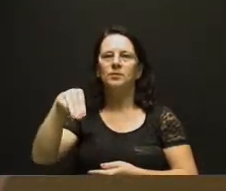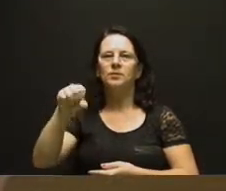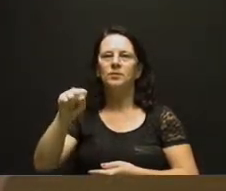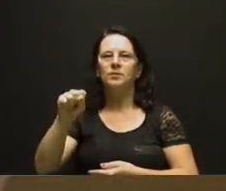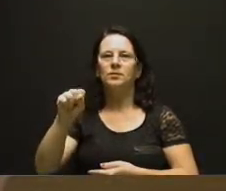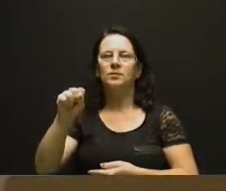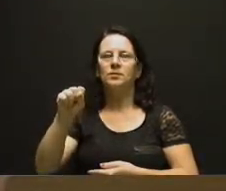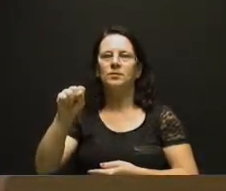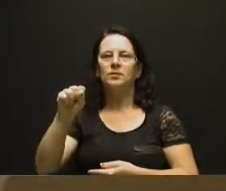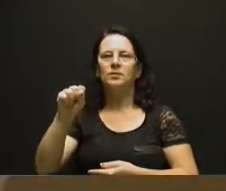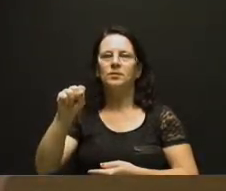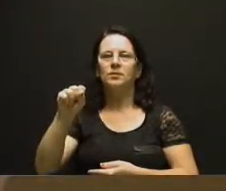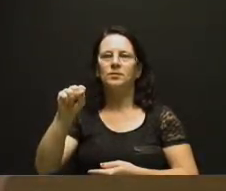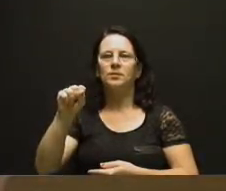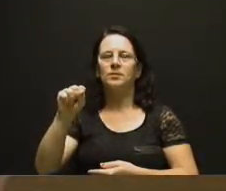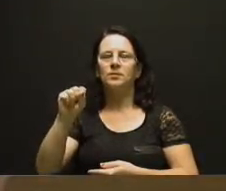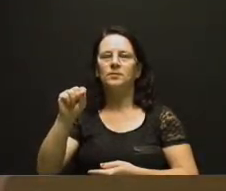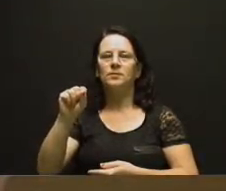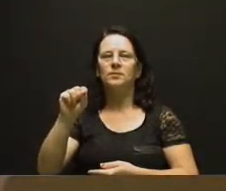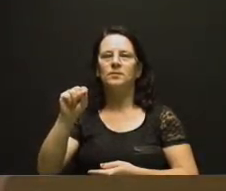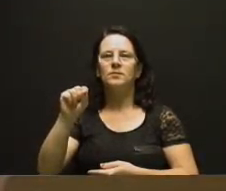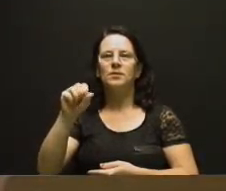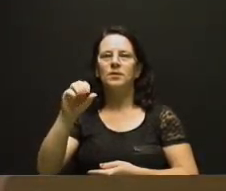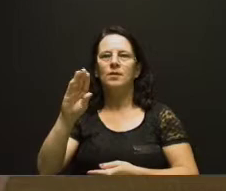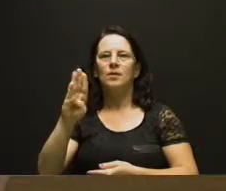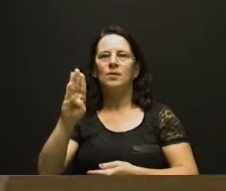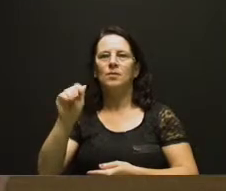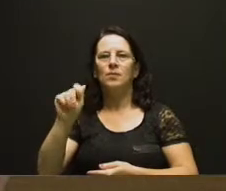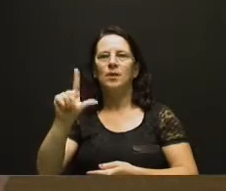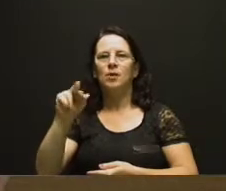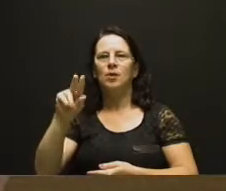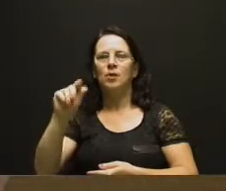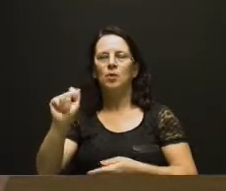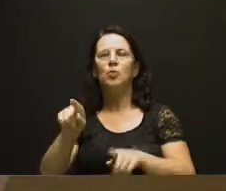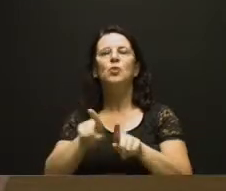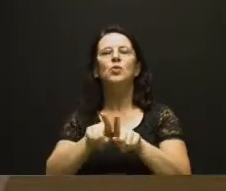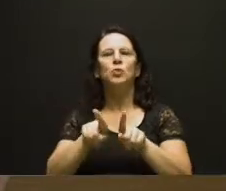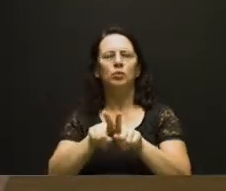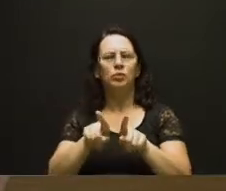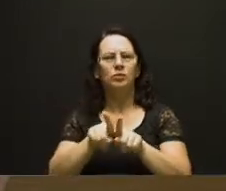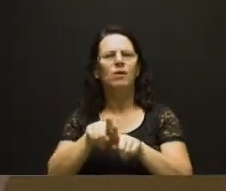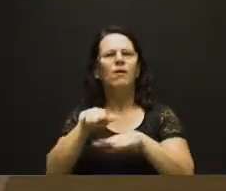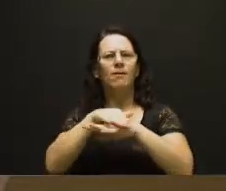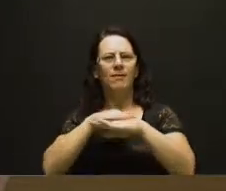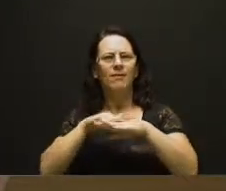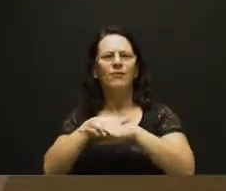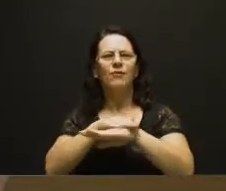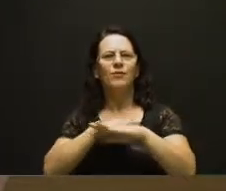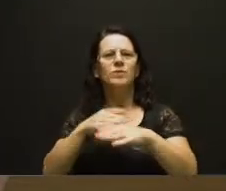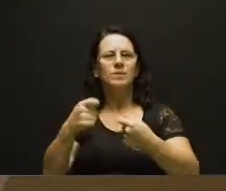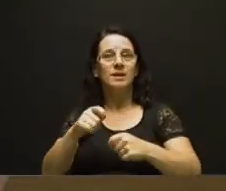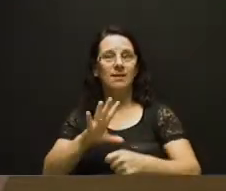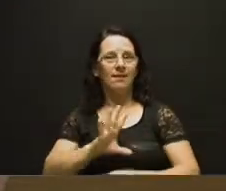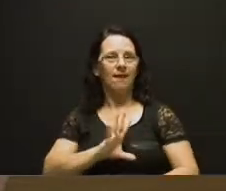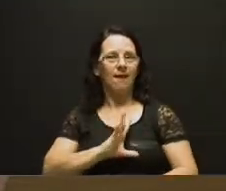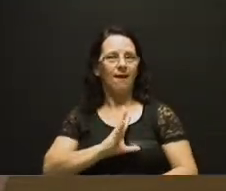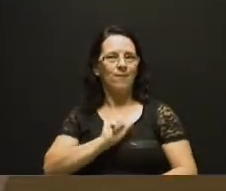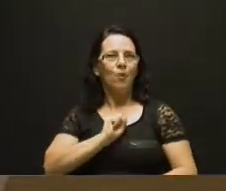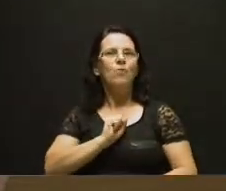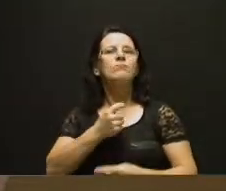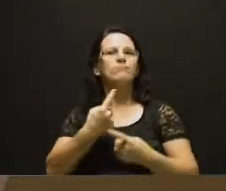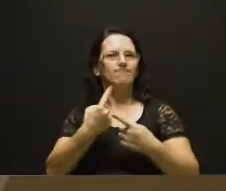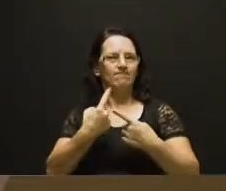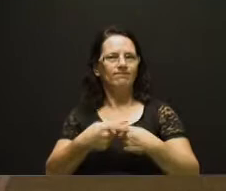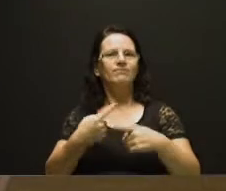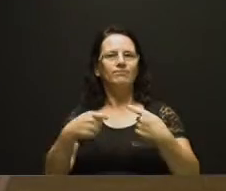o fazendo com o amor que precisa lógico para lidar com essa causa primeiro que tudo tem que precisa ter o amor mas precisa ter razão